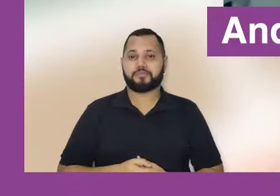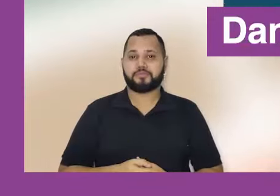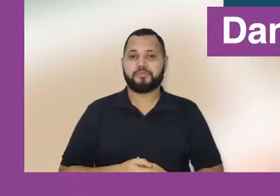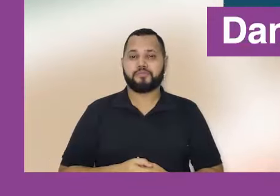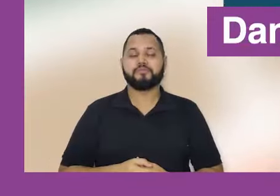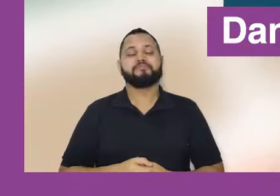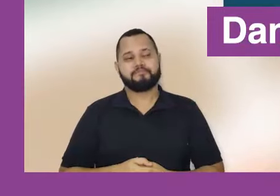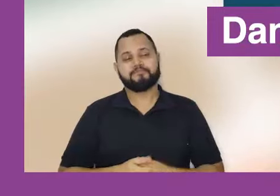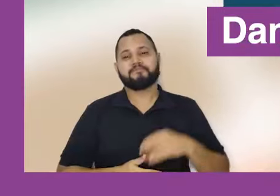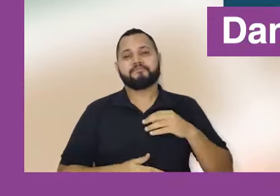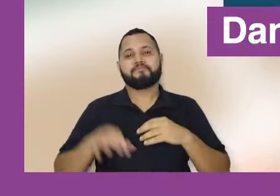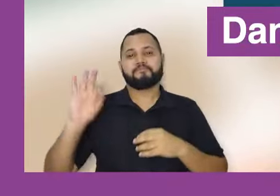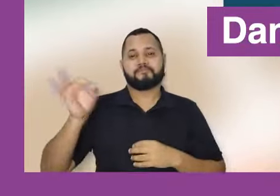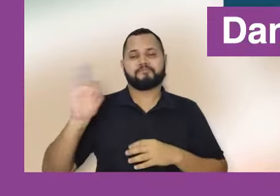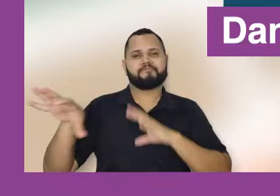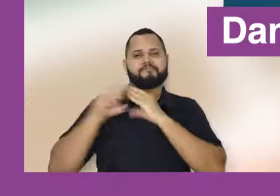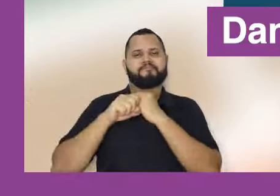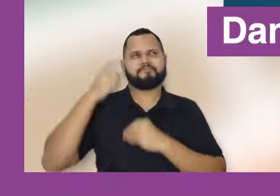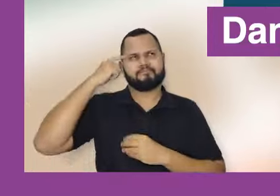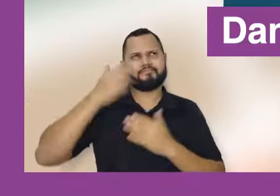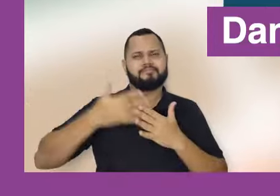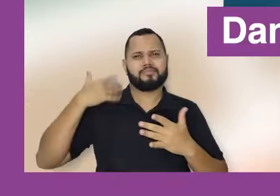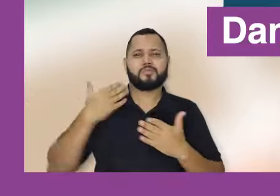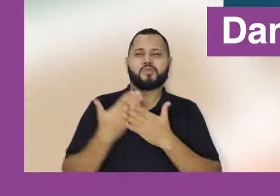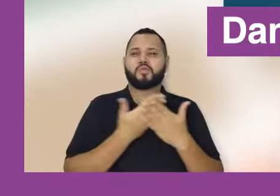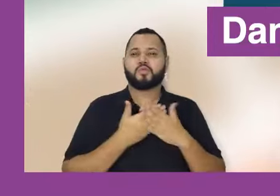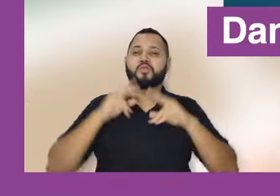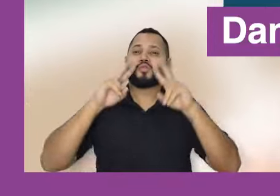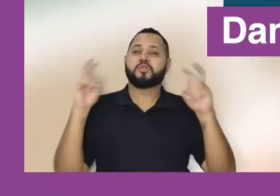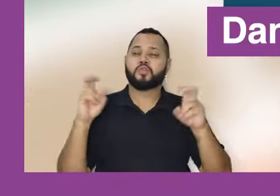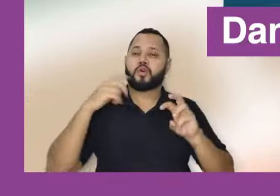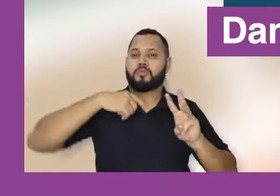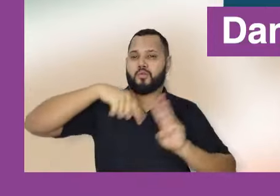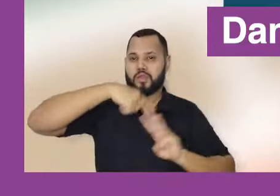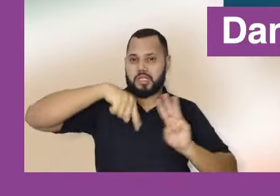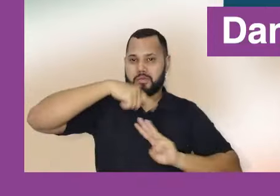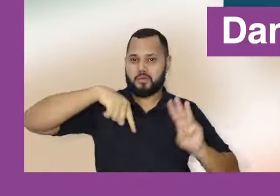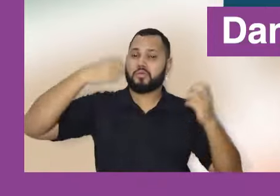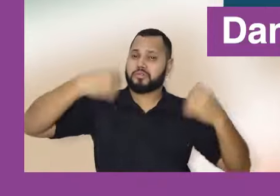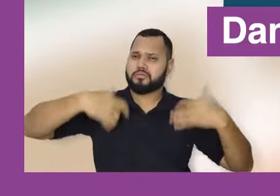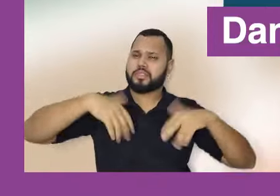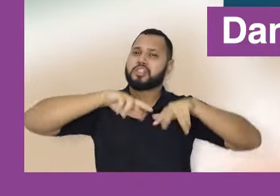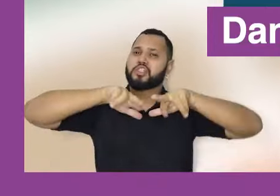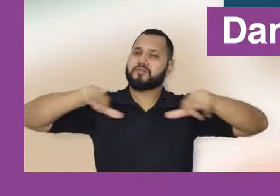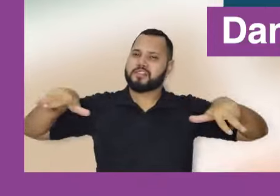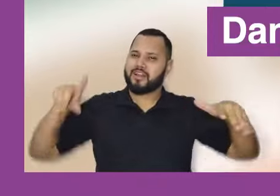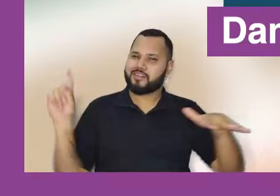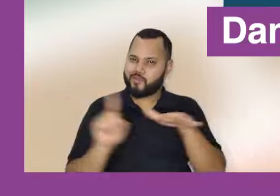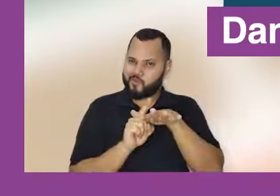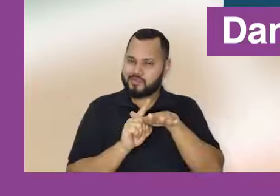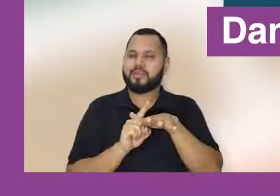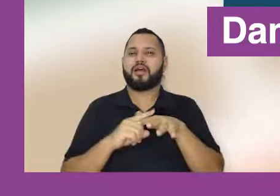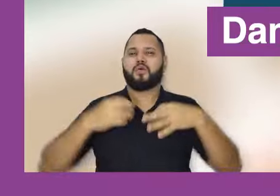eu vou fazer um gancho aqui tava estudando sobre os valores da unple e vocês falam muito de diversidade inclusão